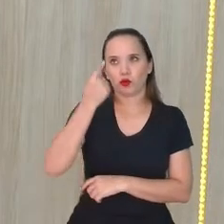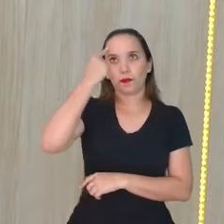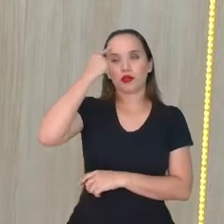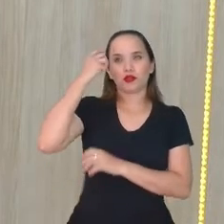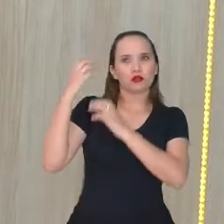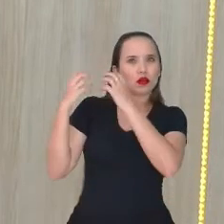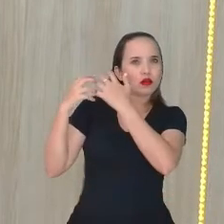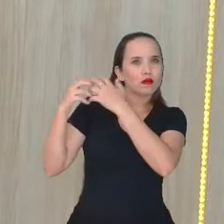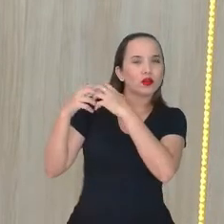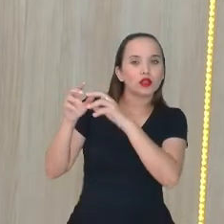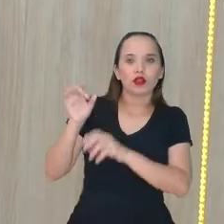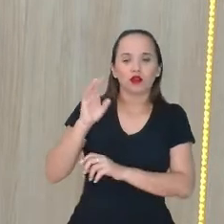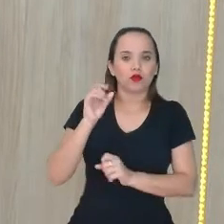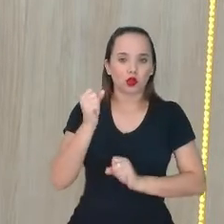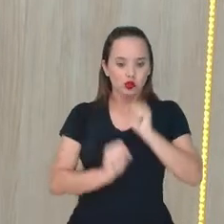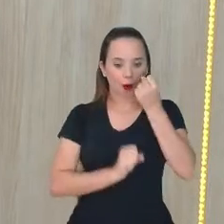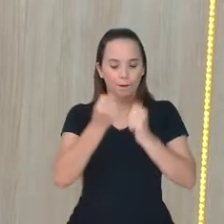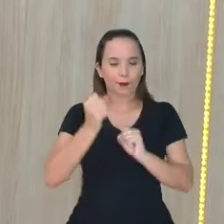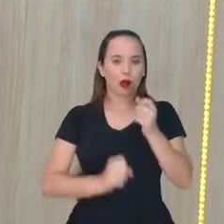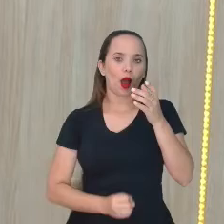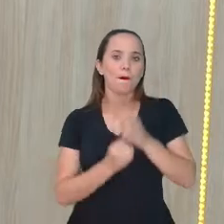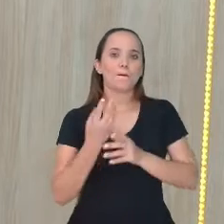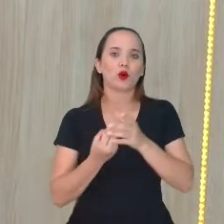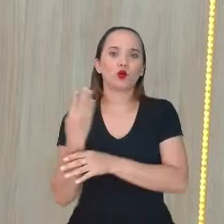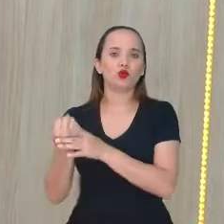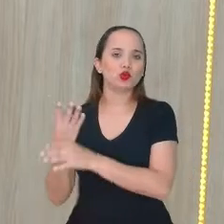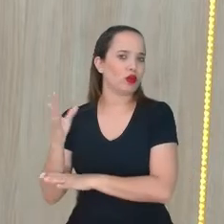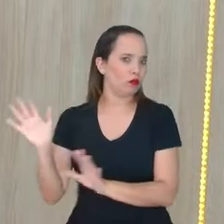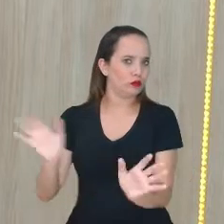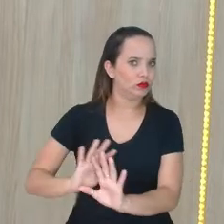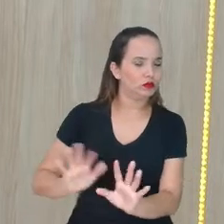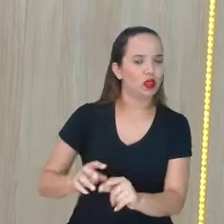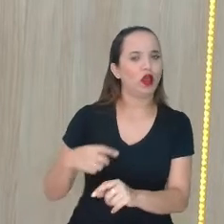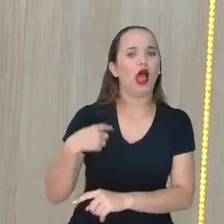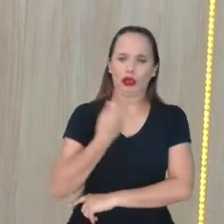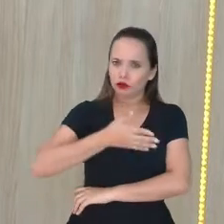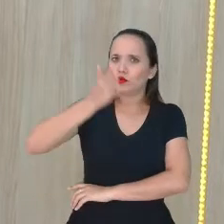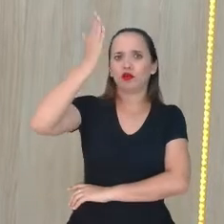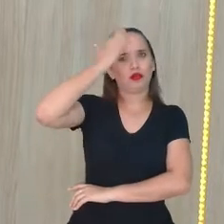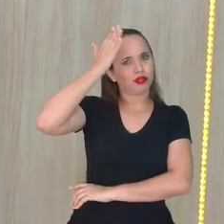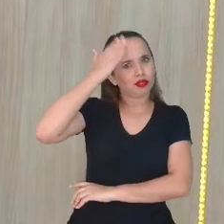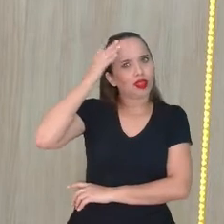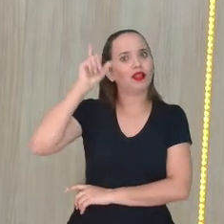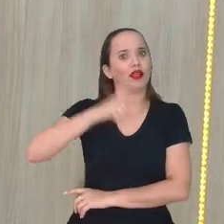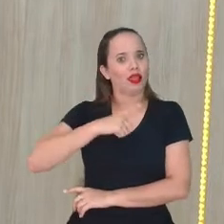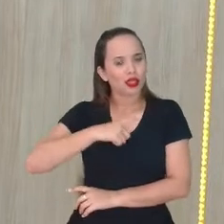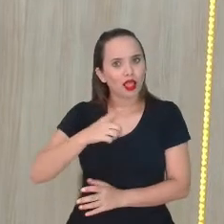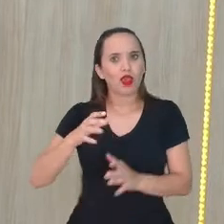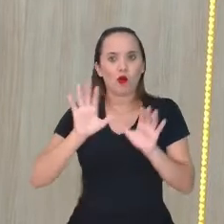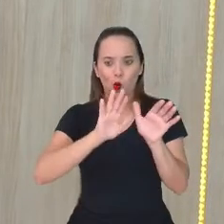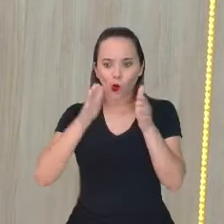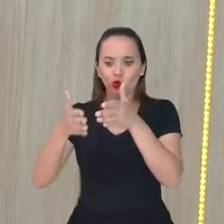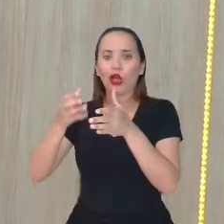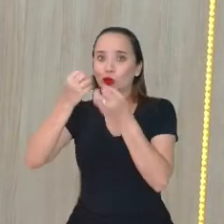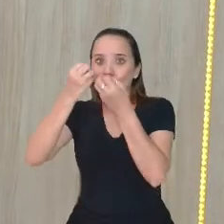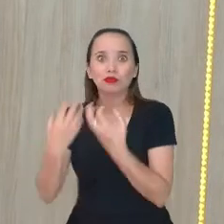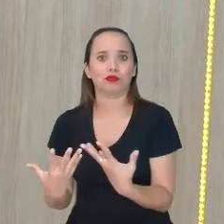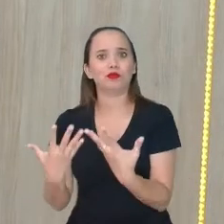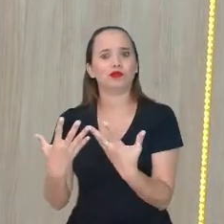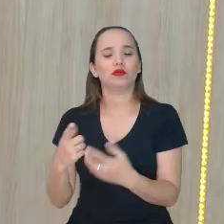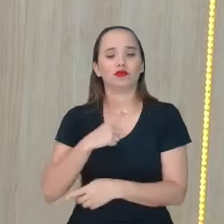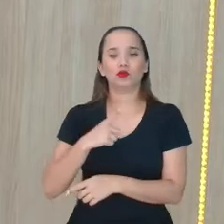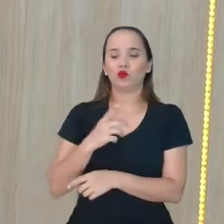só produção, né? O aumento da produção. A gente sabe o quanto beneficiou, porque a gente viu aí nos 2